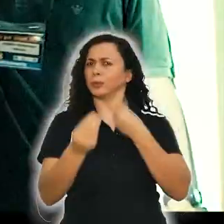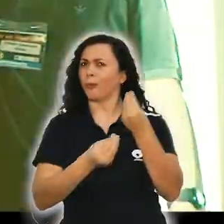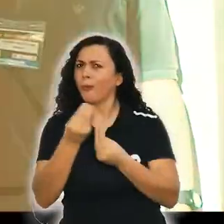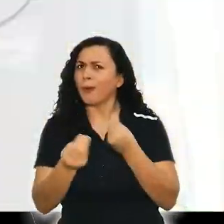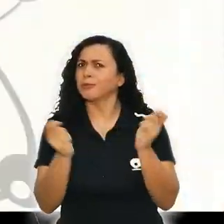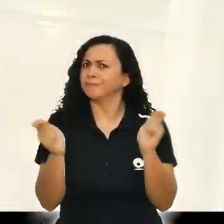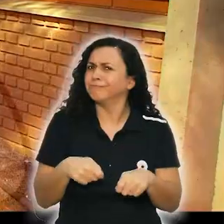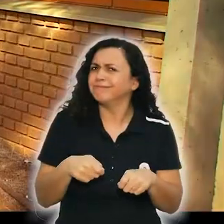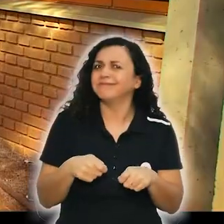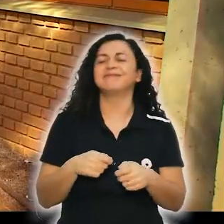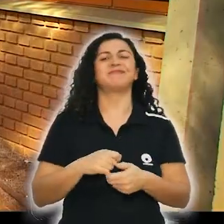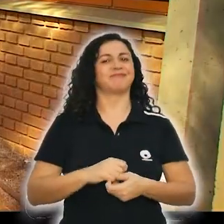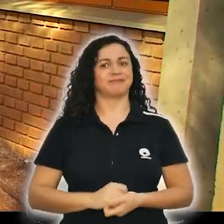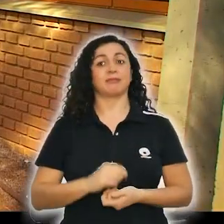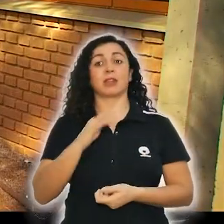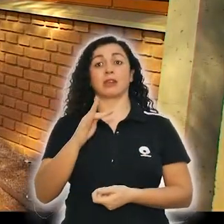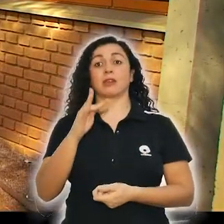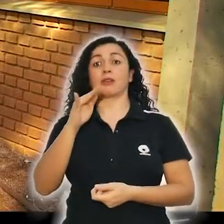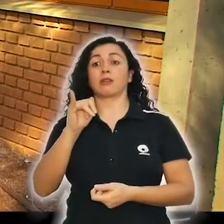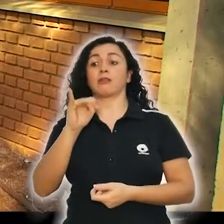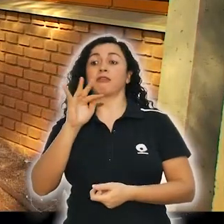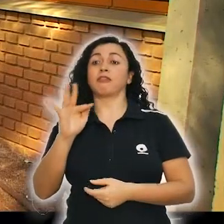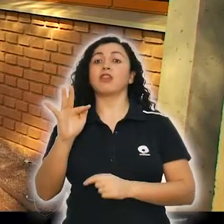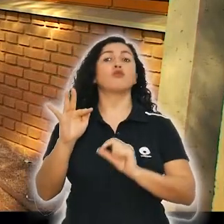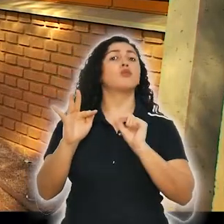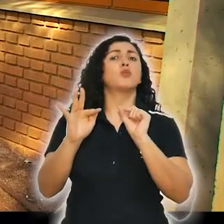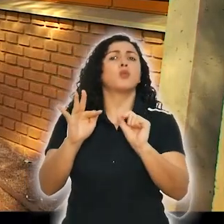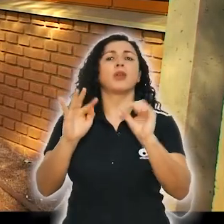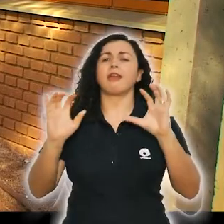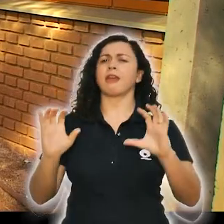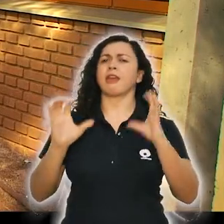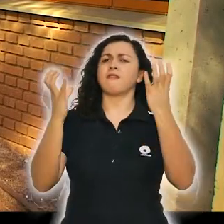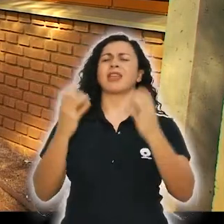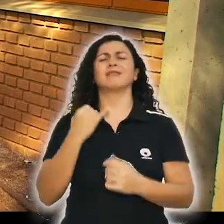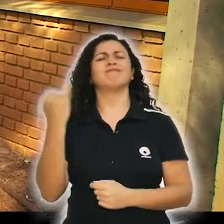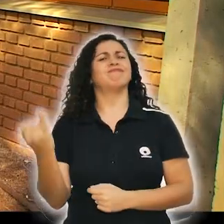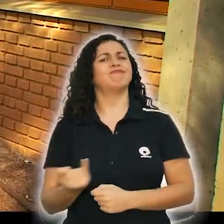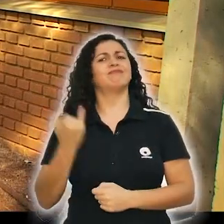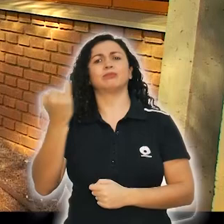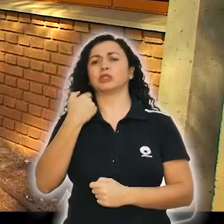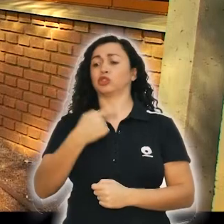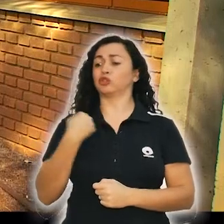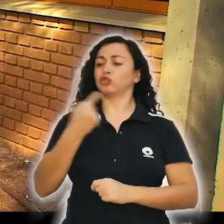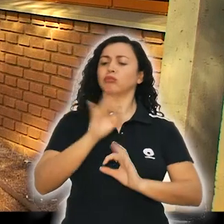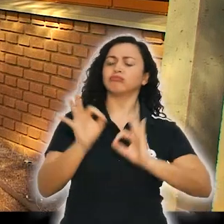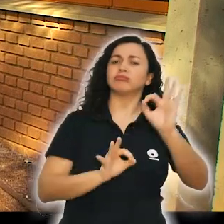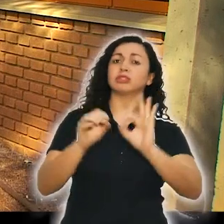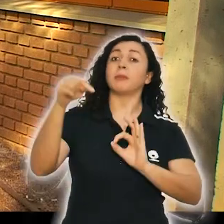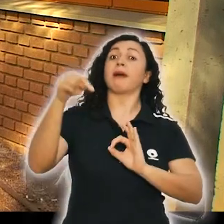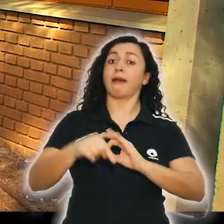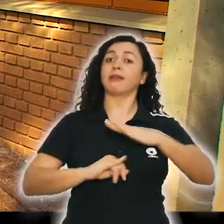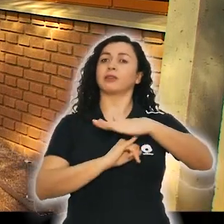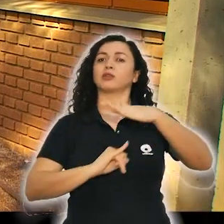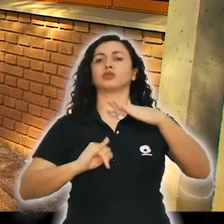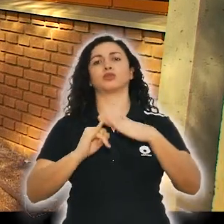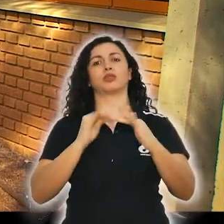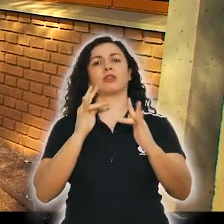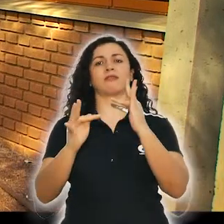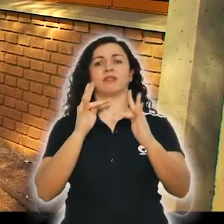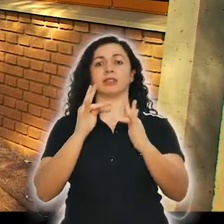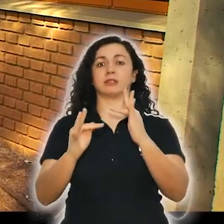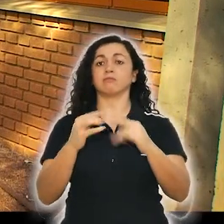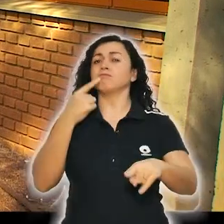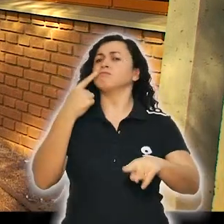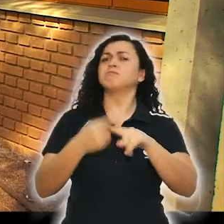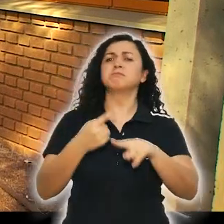assim? O FIF é um dos eventos mais importantes que nós organizamos aqui no Instituto de Física. Por quê?